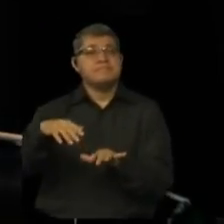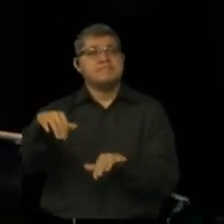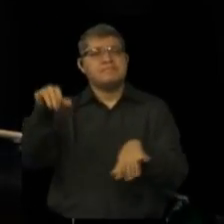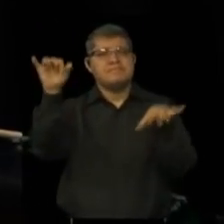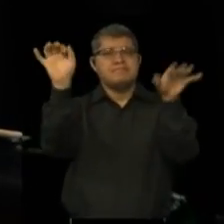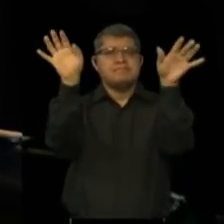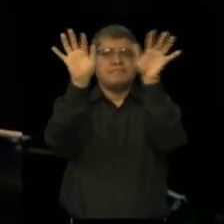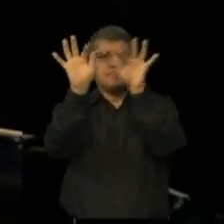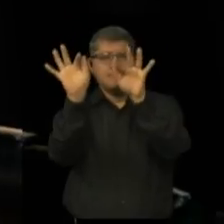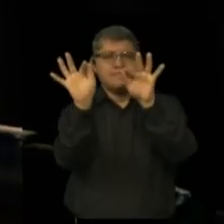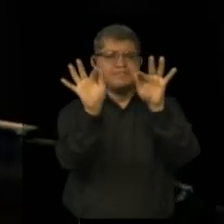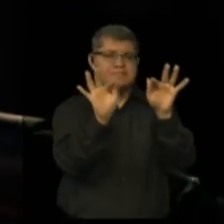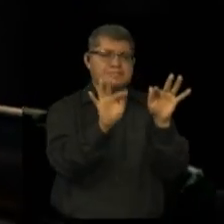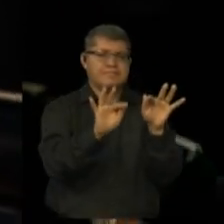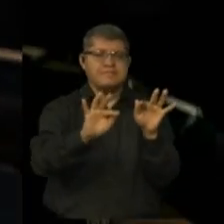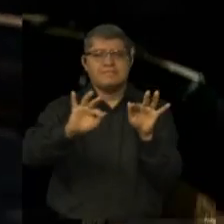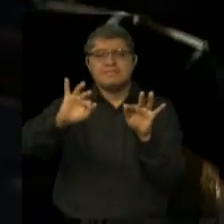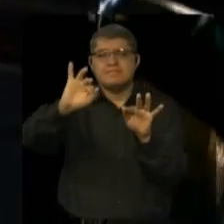De